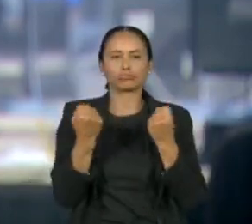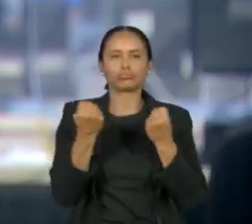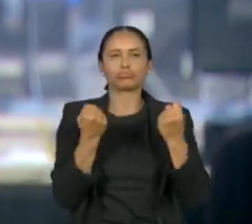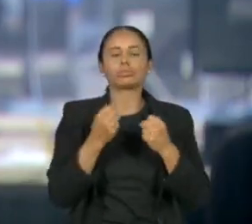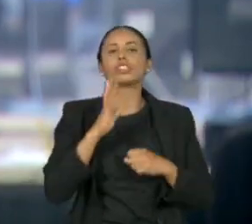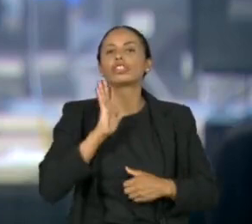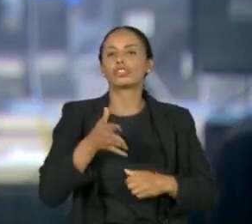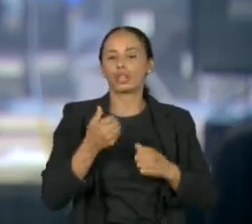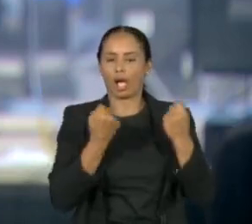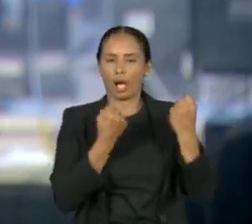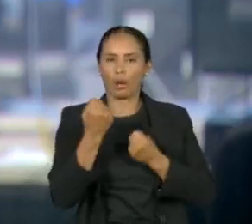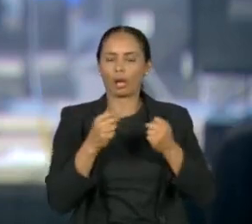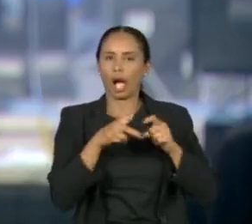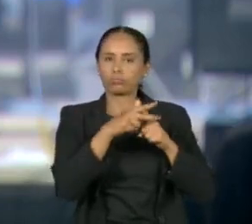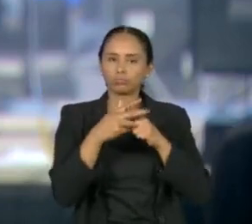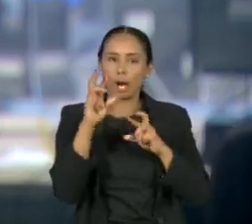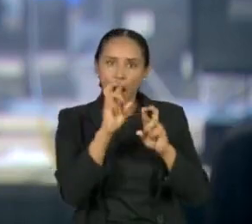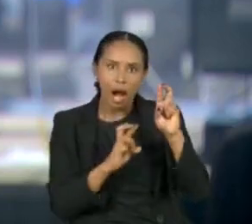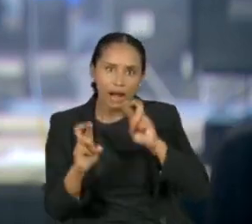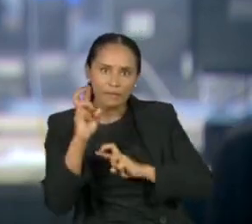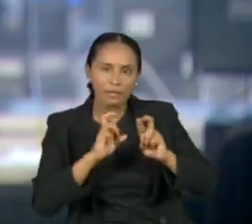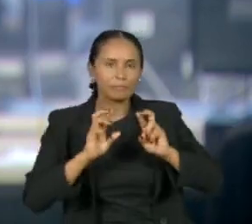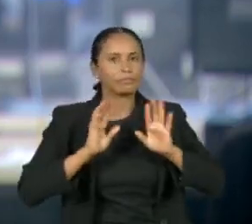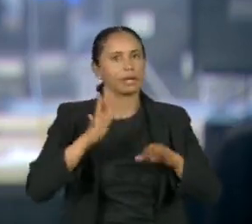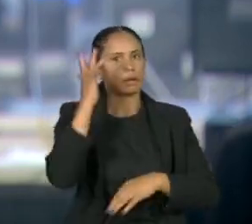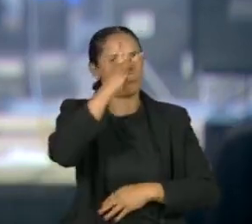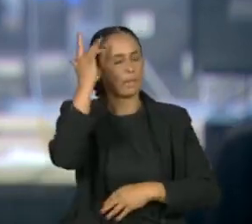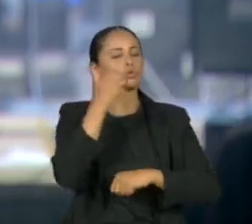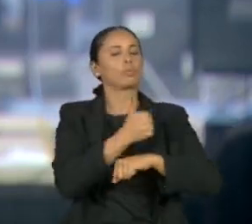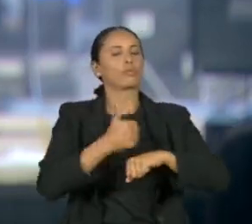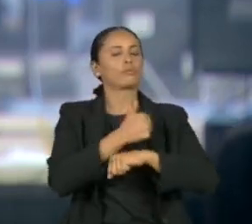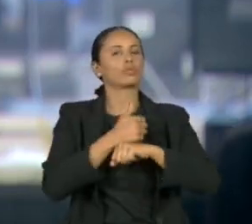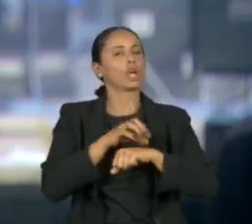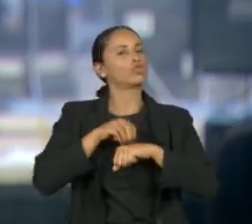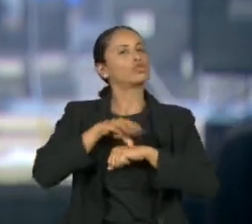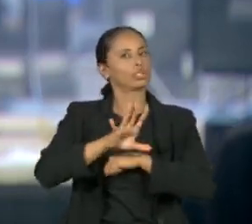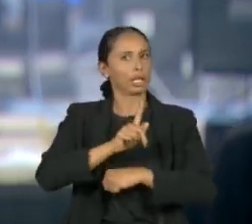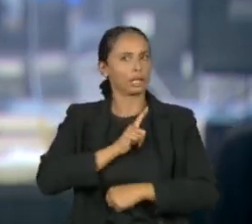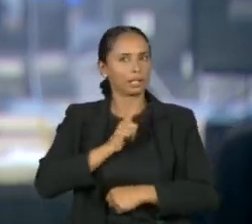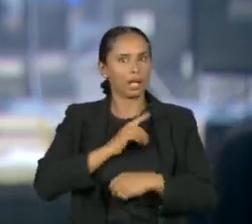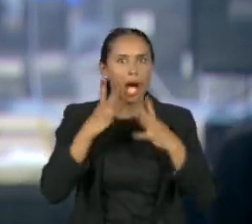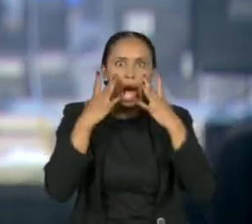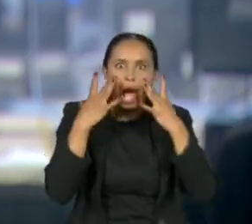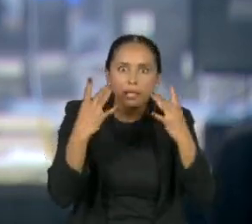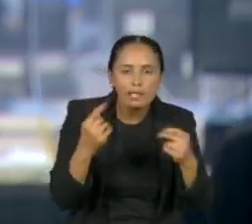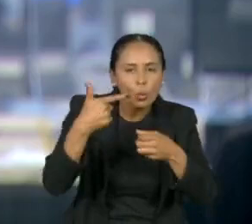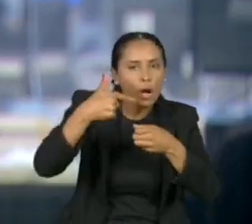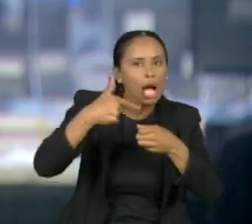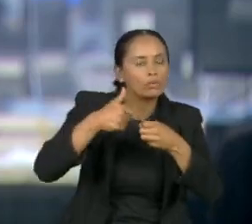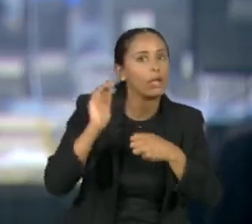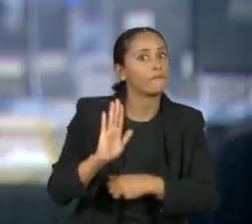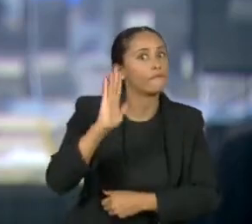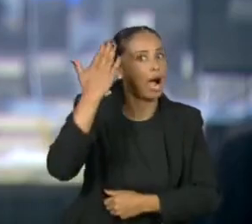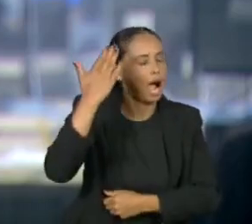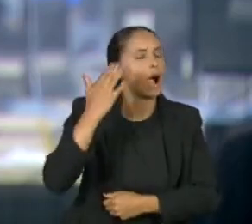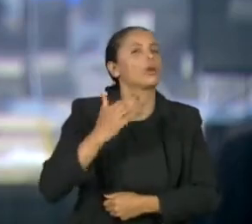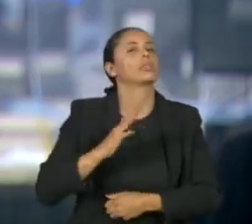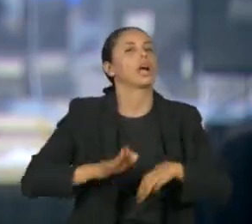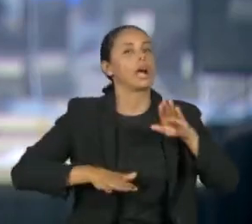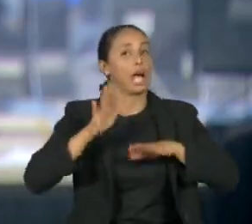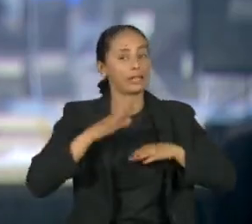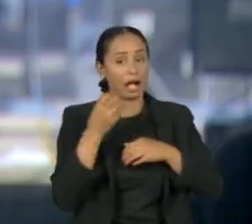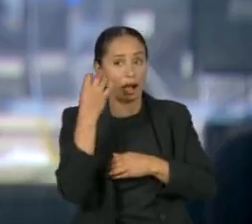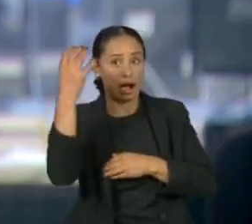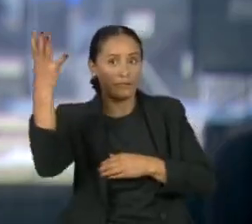estrada com mais segurança. E os mecânicos dão uma dica: atenção para o combustível adulterado. Ele pode fazer a viagem